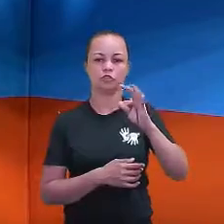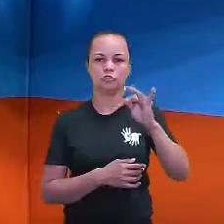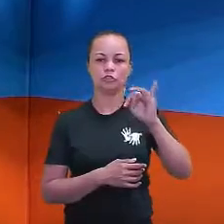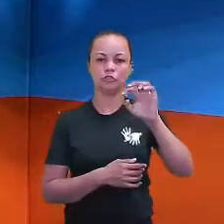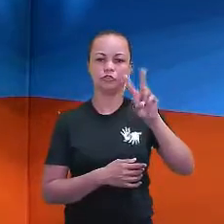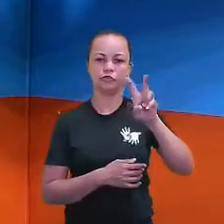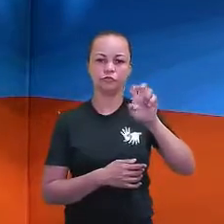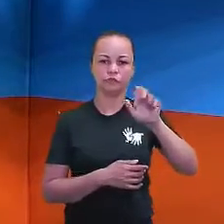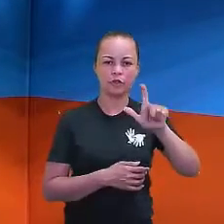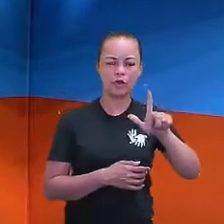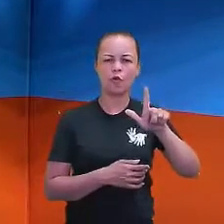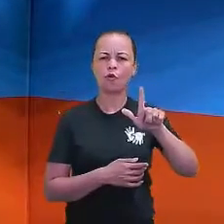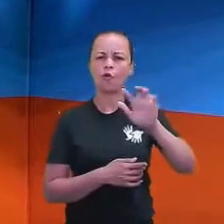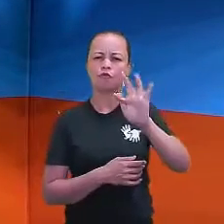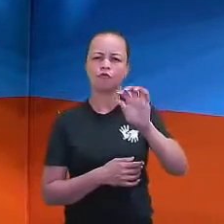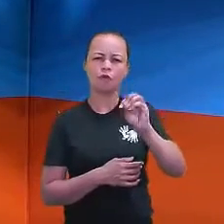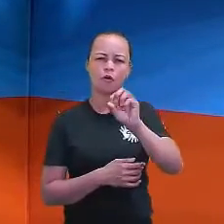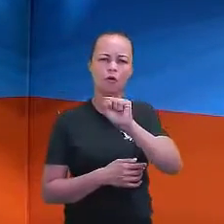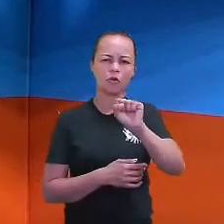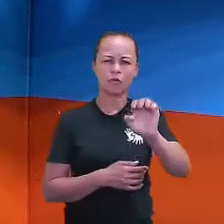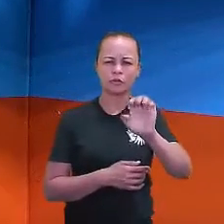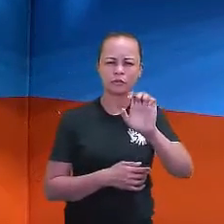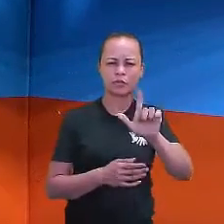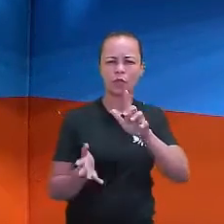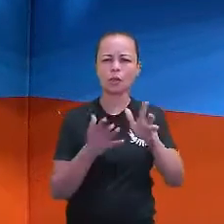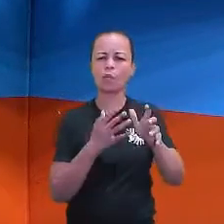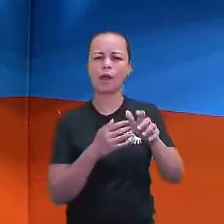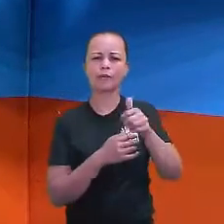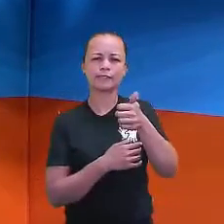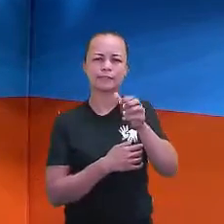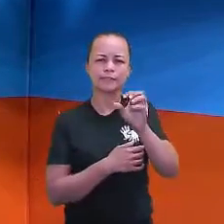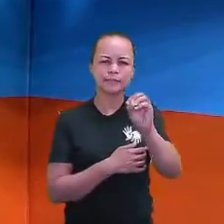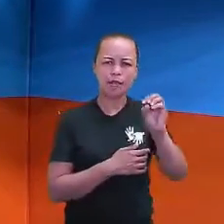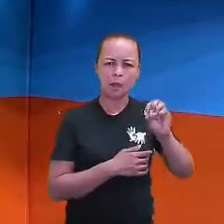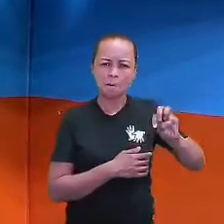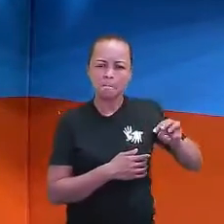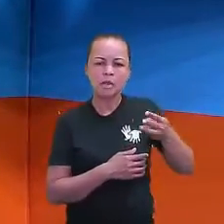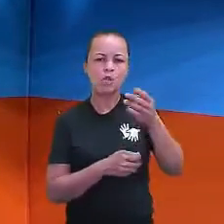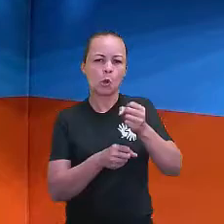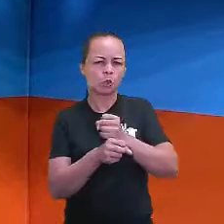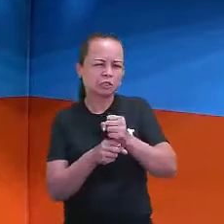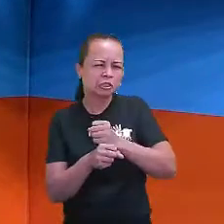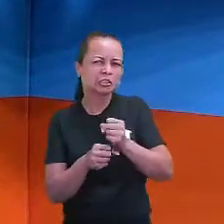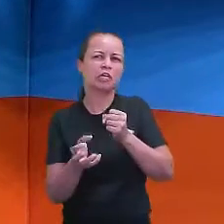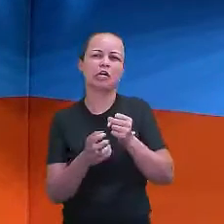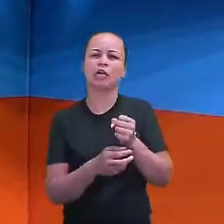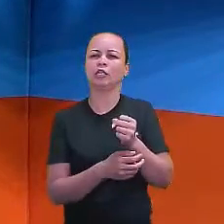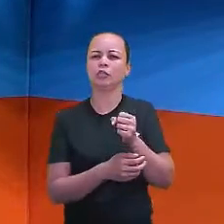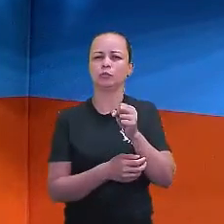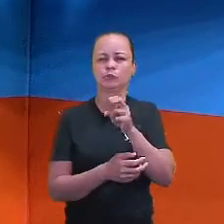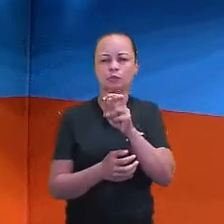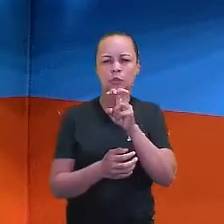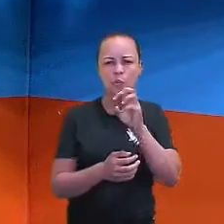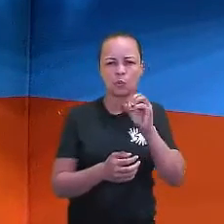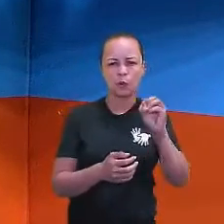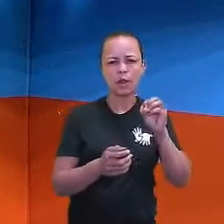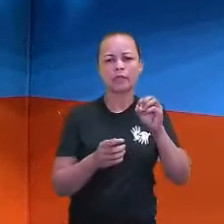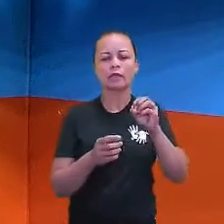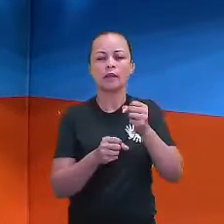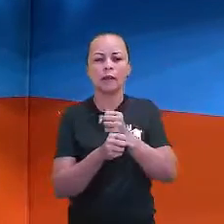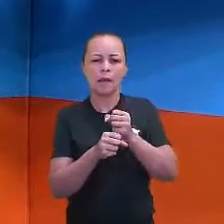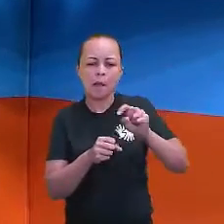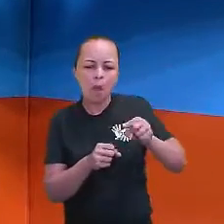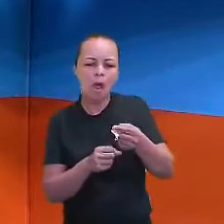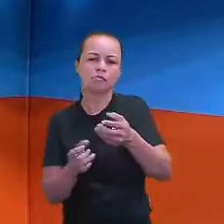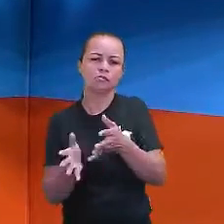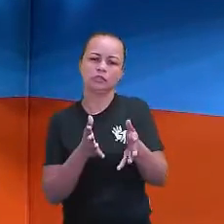anos, há 200 milhões de anos, há 65 milhões de anos, se a gente for mais preciso, que é a data, o hiato de tempo que diz que os dinossauros,